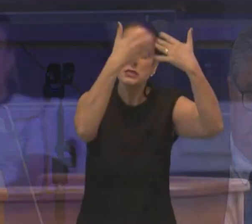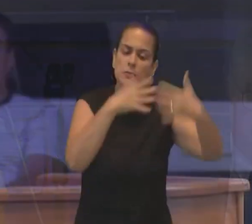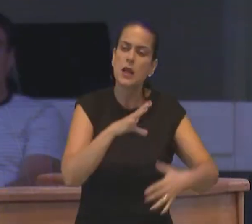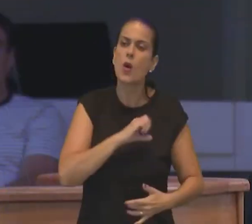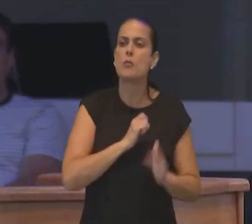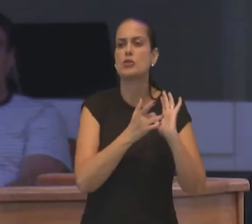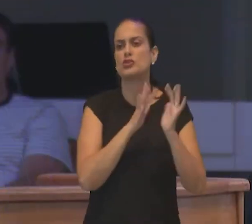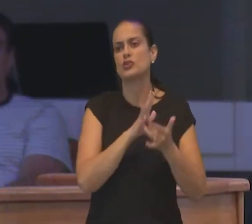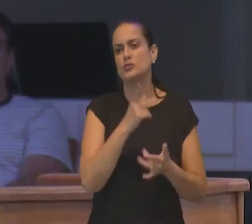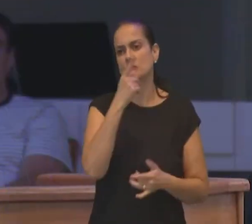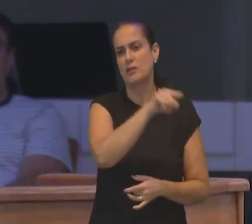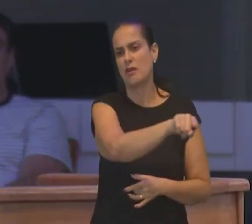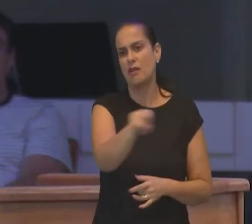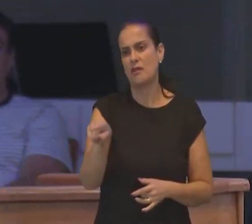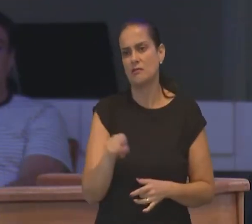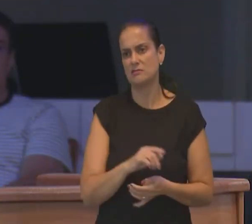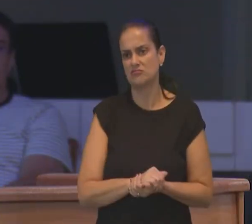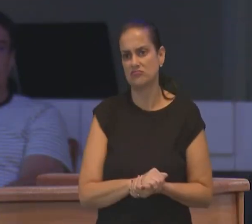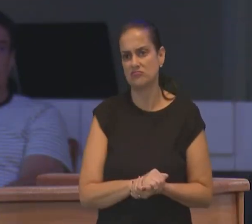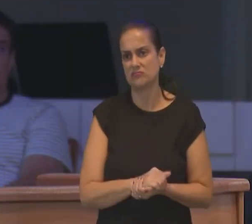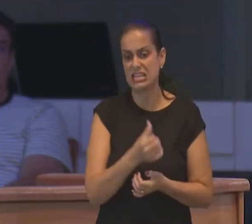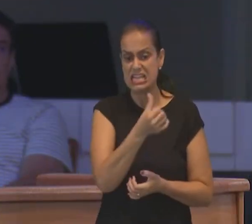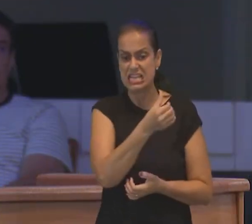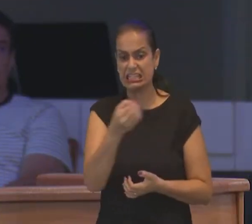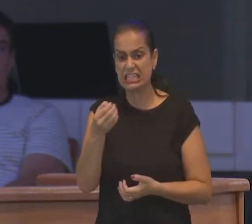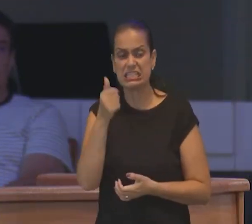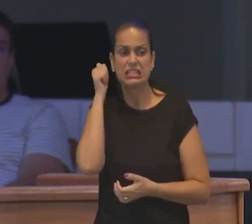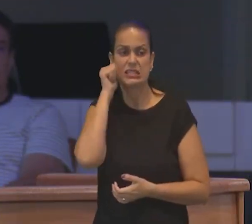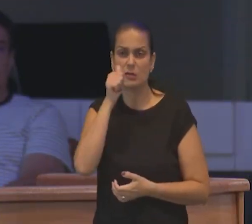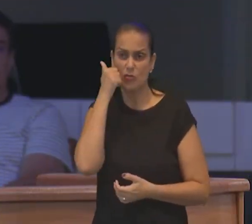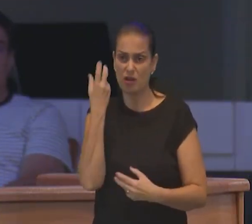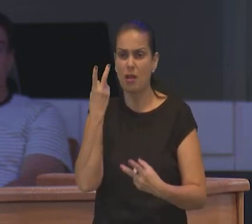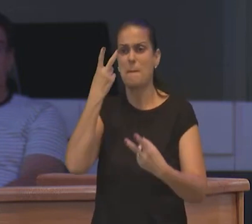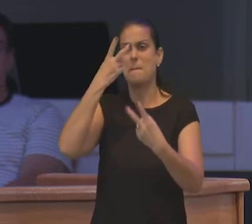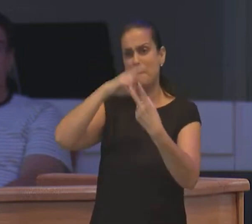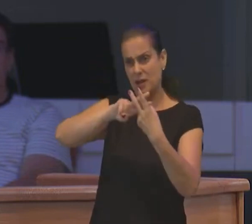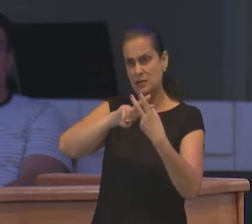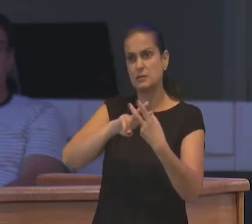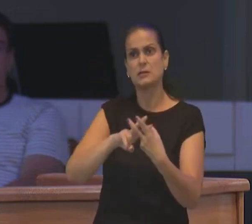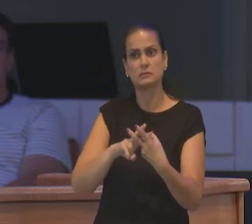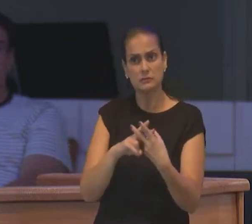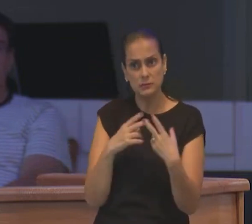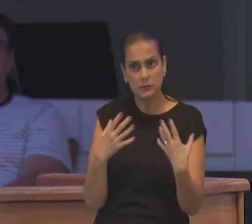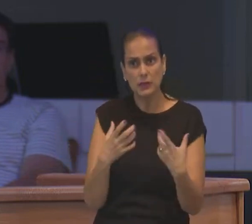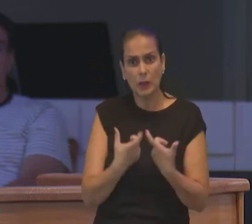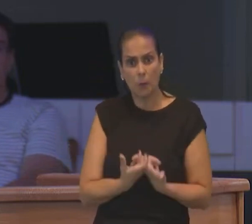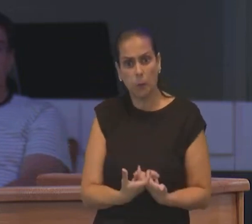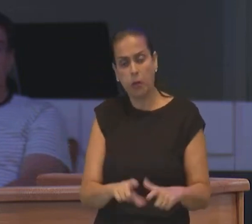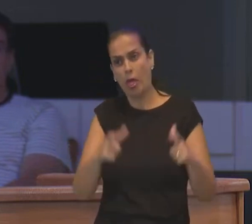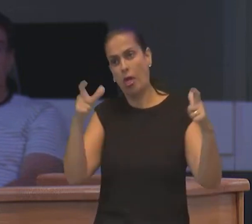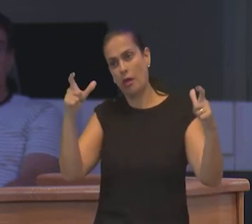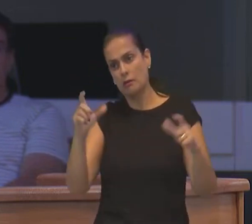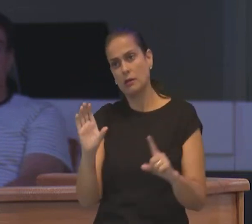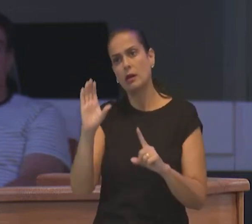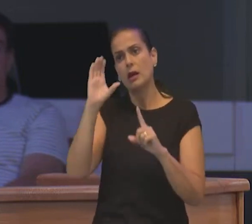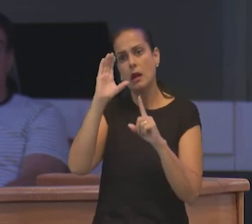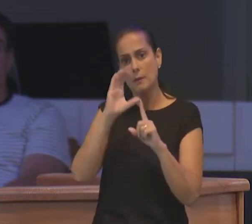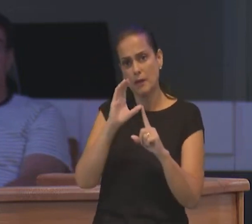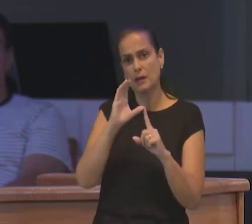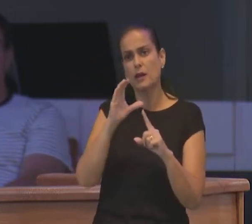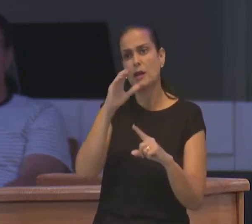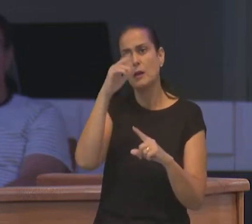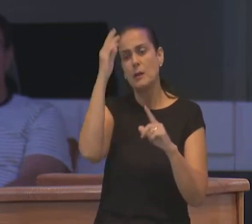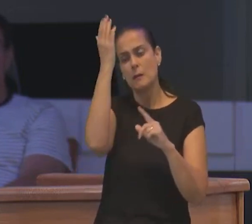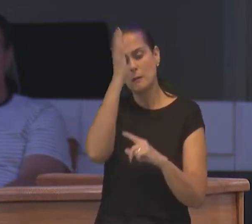para eles. 600 mulheres ali. É um mundo, meus irmãos, a capelania prisional hoje do nosso